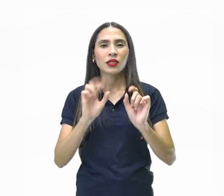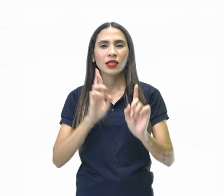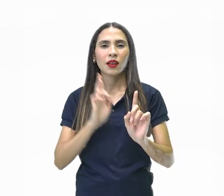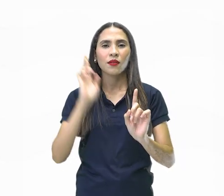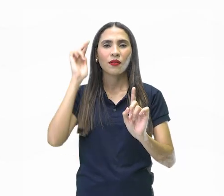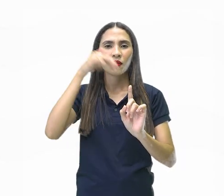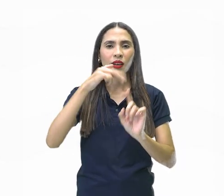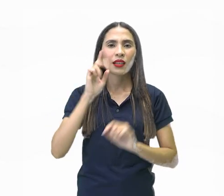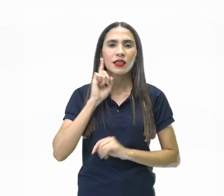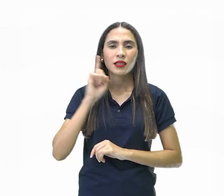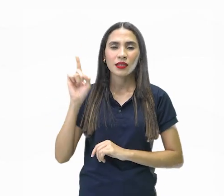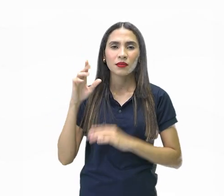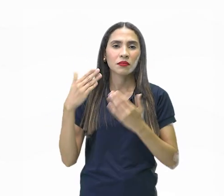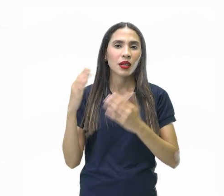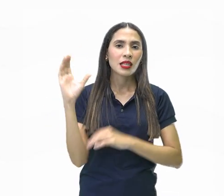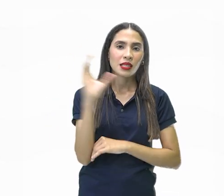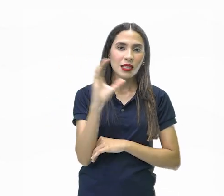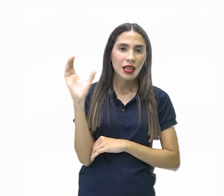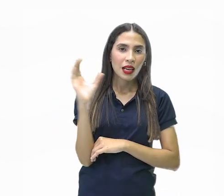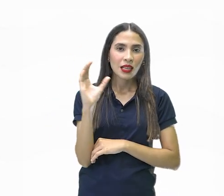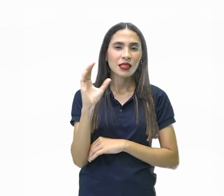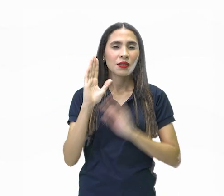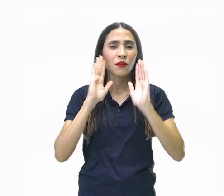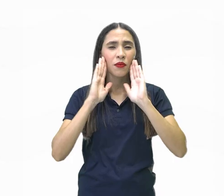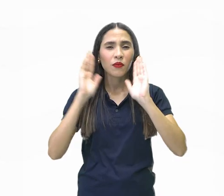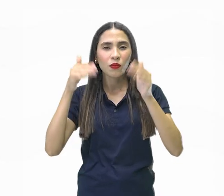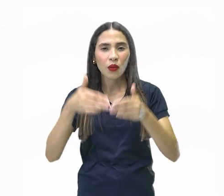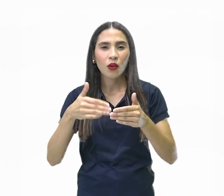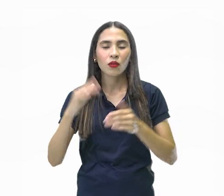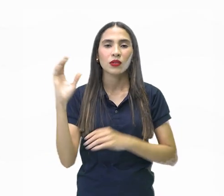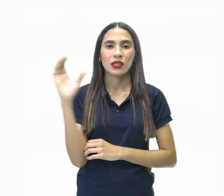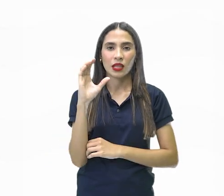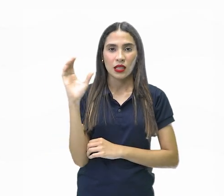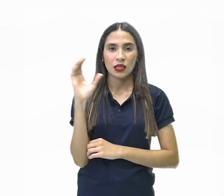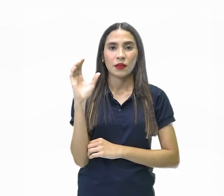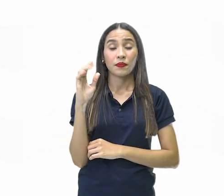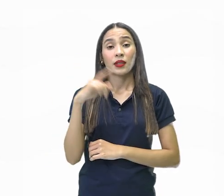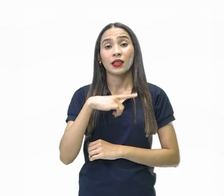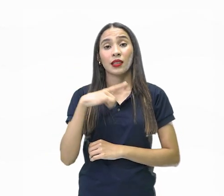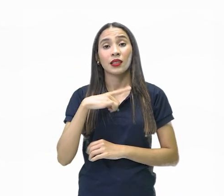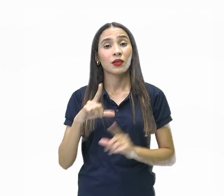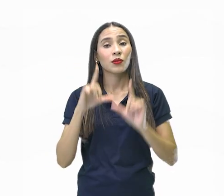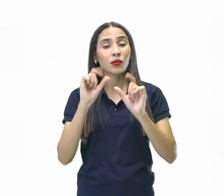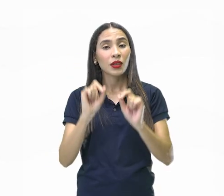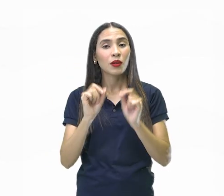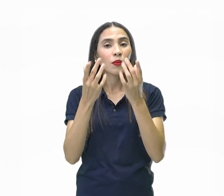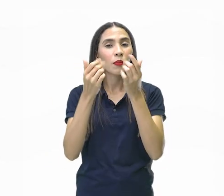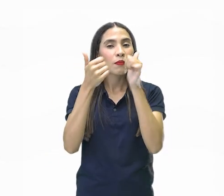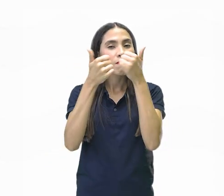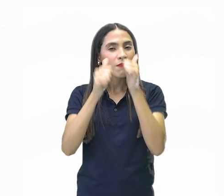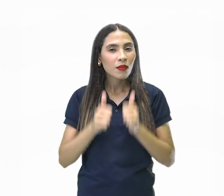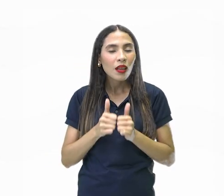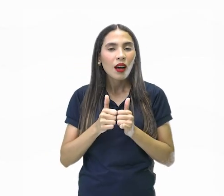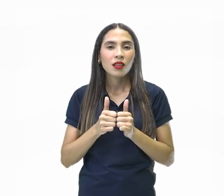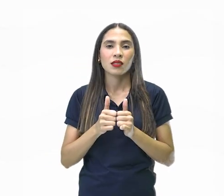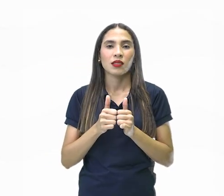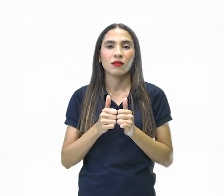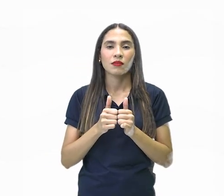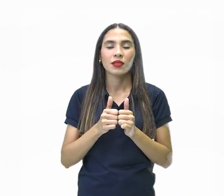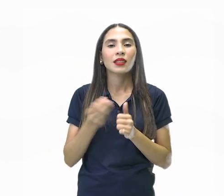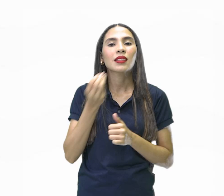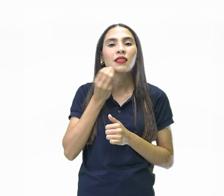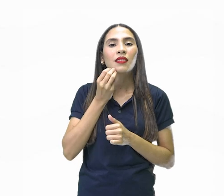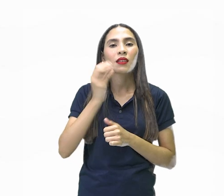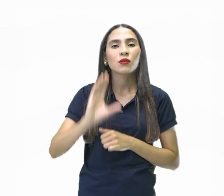que se refere às ciências, ou seja, no cerne das ciências, há uma abordagem